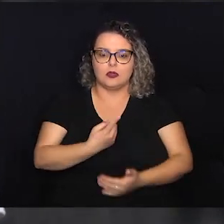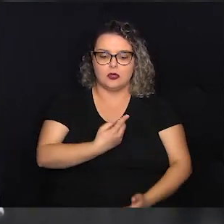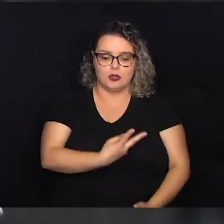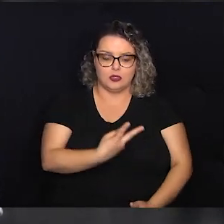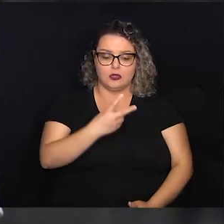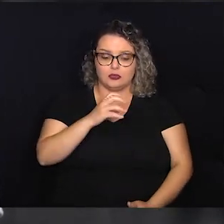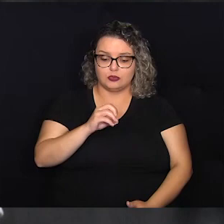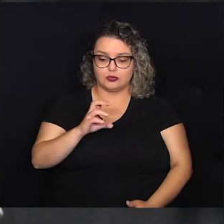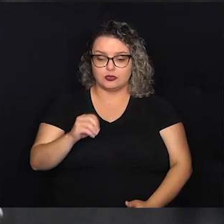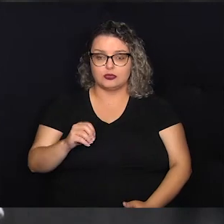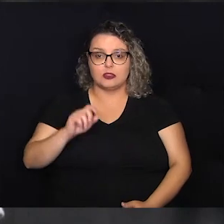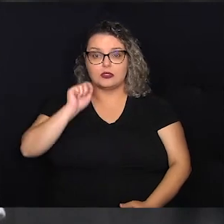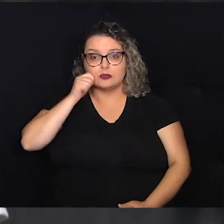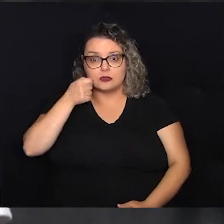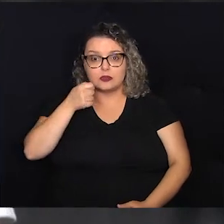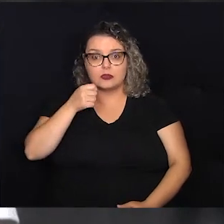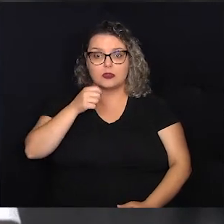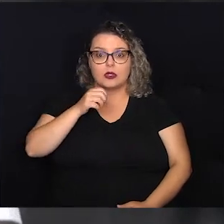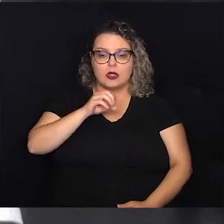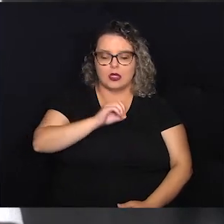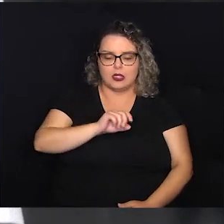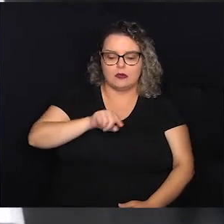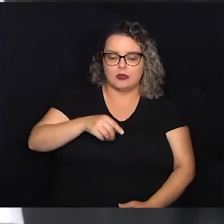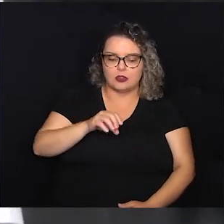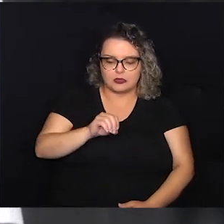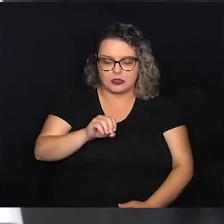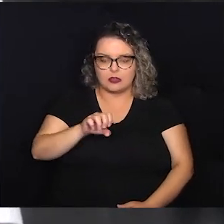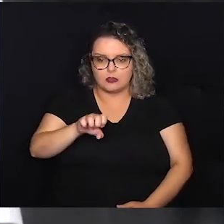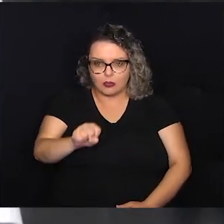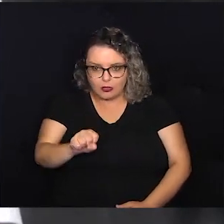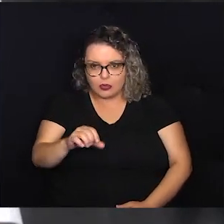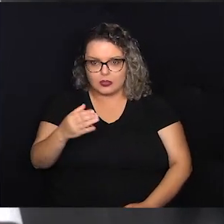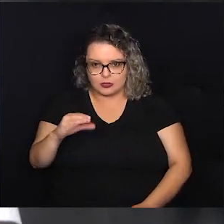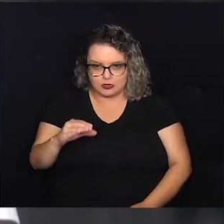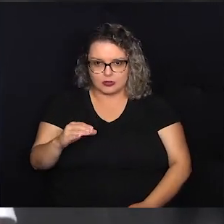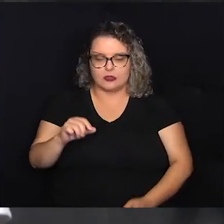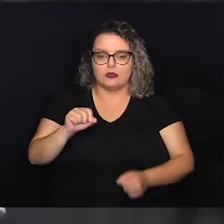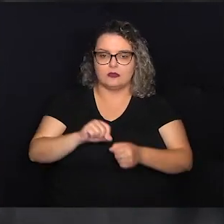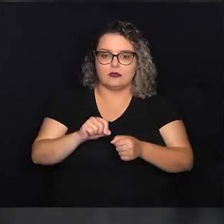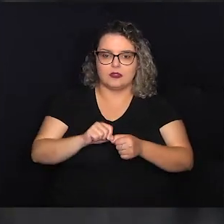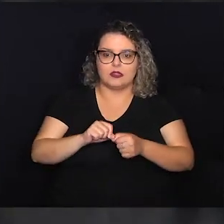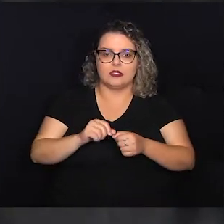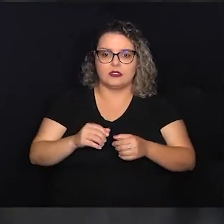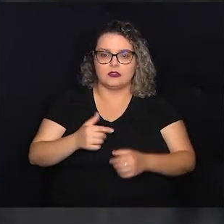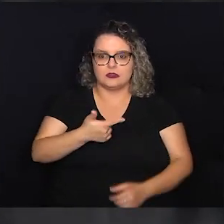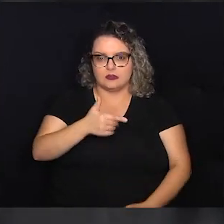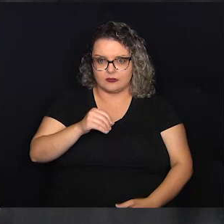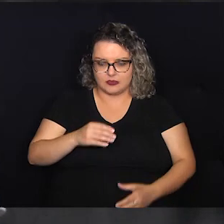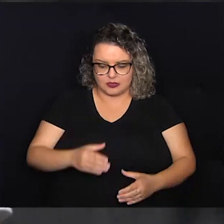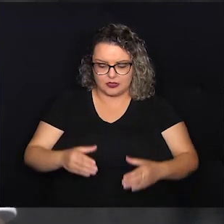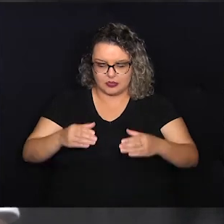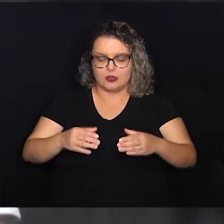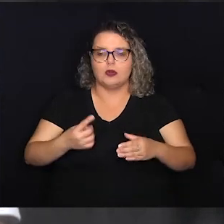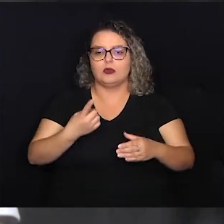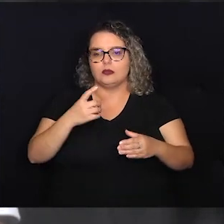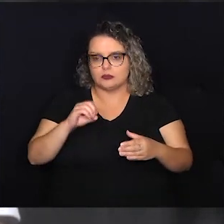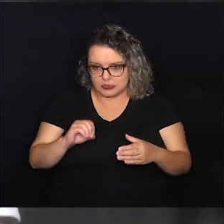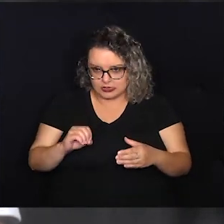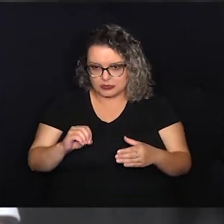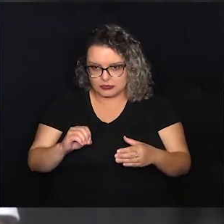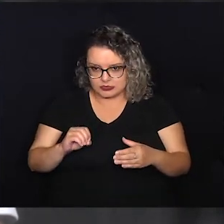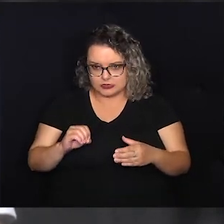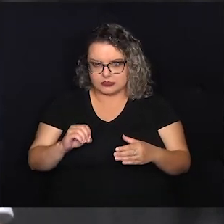supermercado, foi até um mercado, comprou 200 pães, a 8 centavos cada pão,